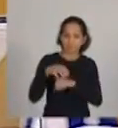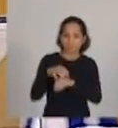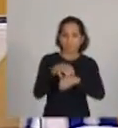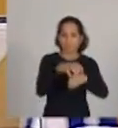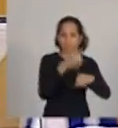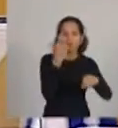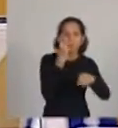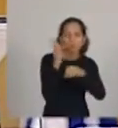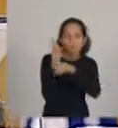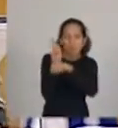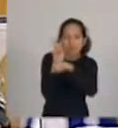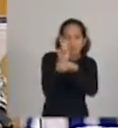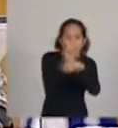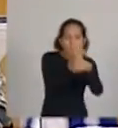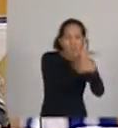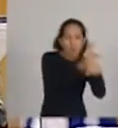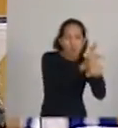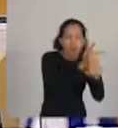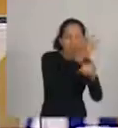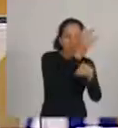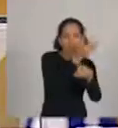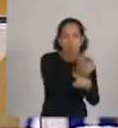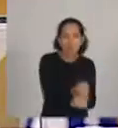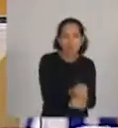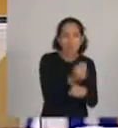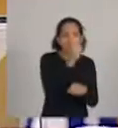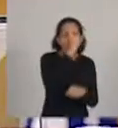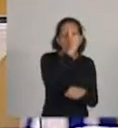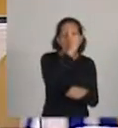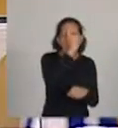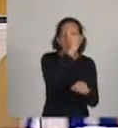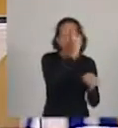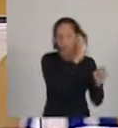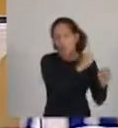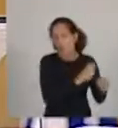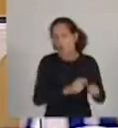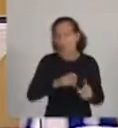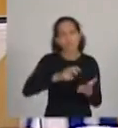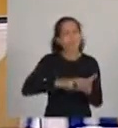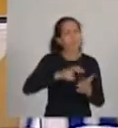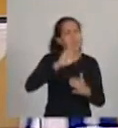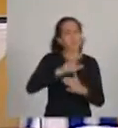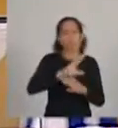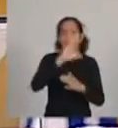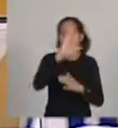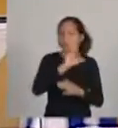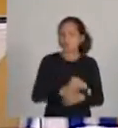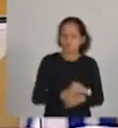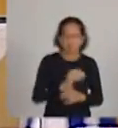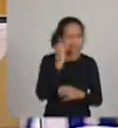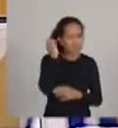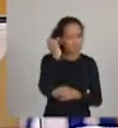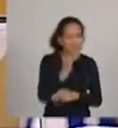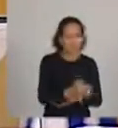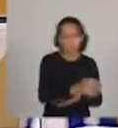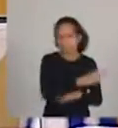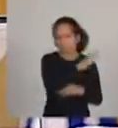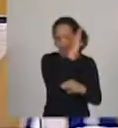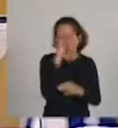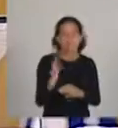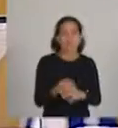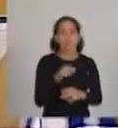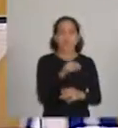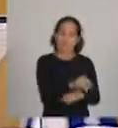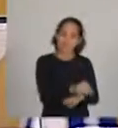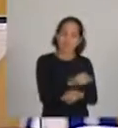as matérias, que estão cobrindo diária, dioturnamente, essas matérias no Espírito Santo,